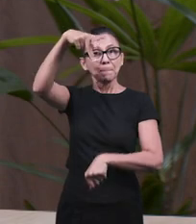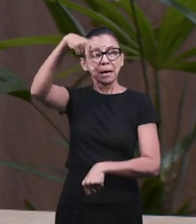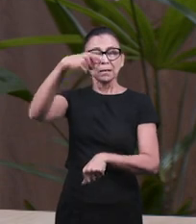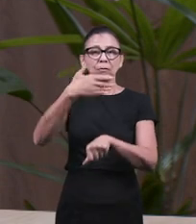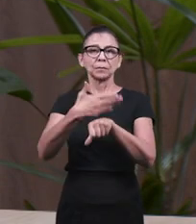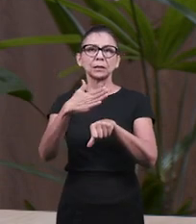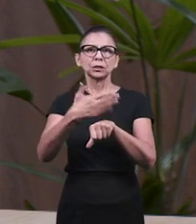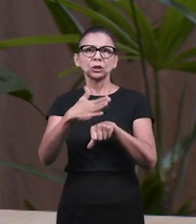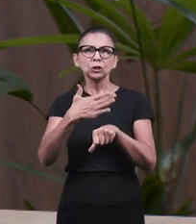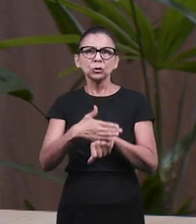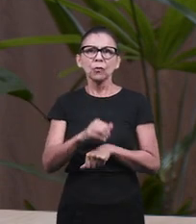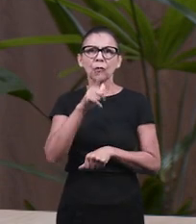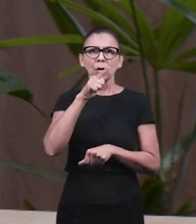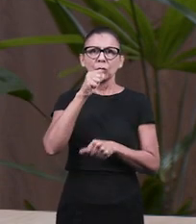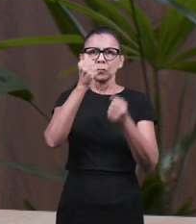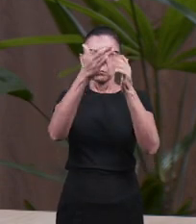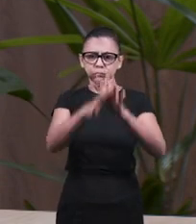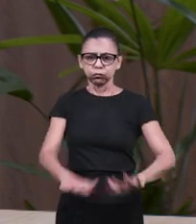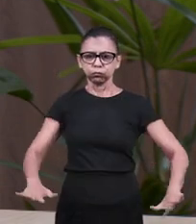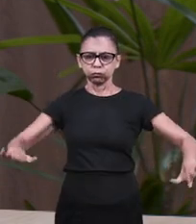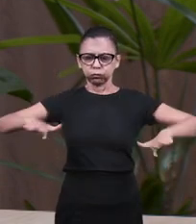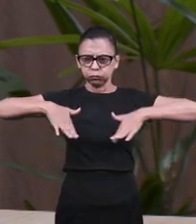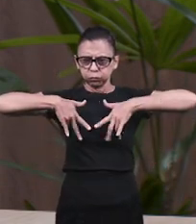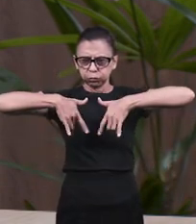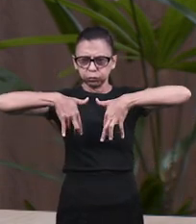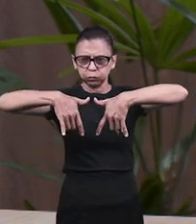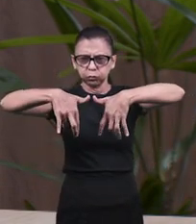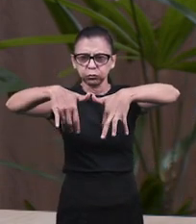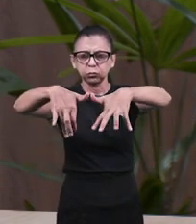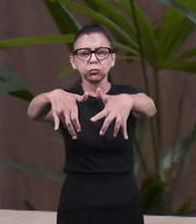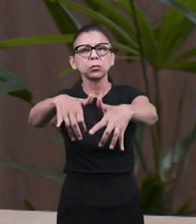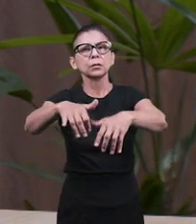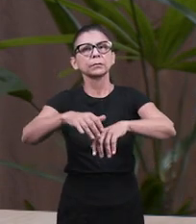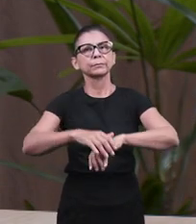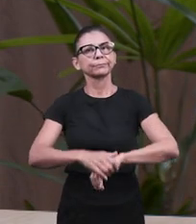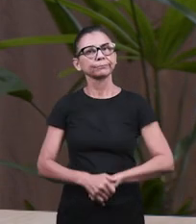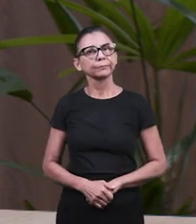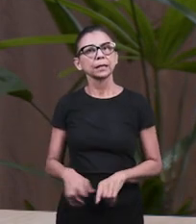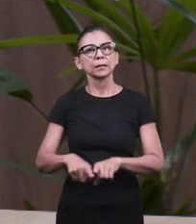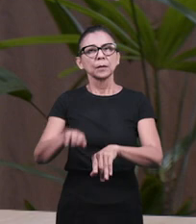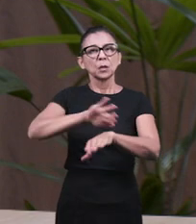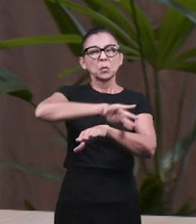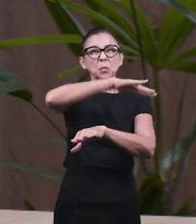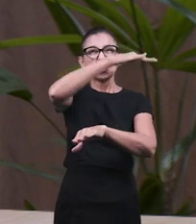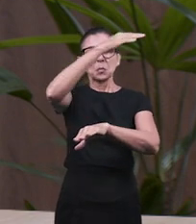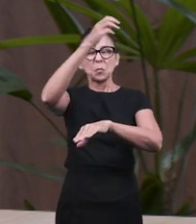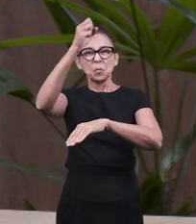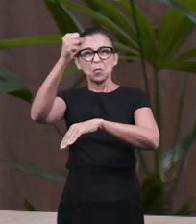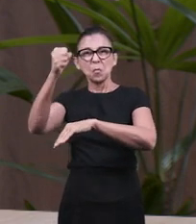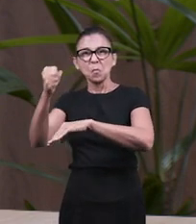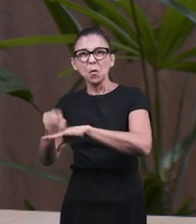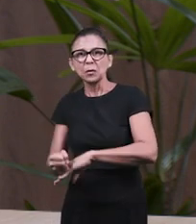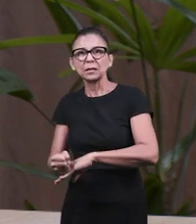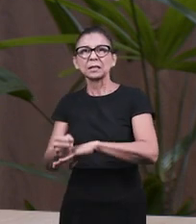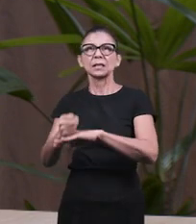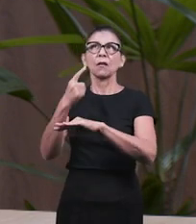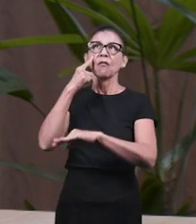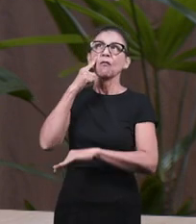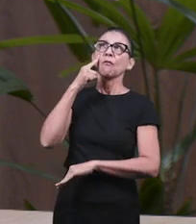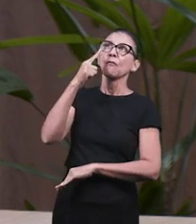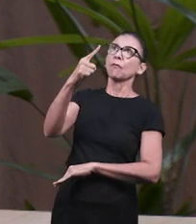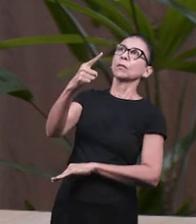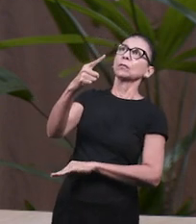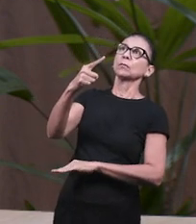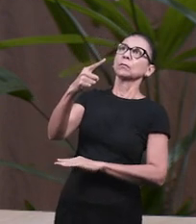Vermelho, foi ao Monte Sinai, mas não foi suficiente para entrar no repouso.